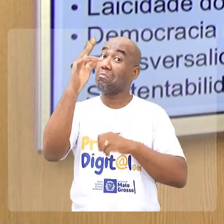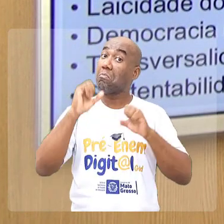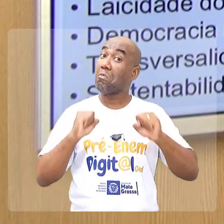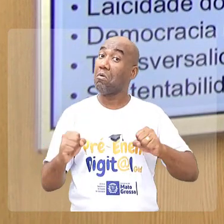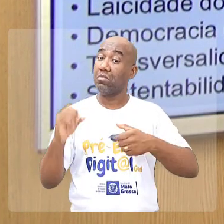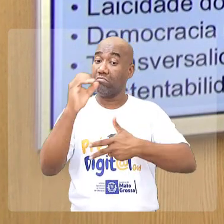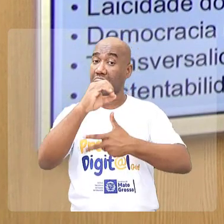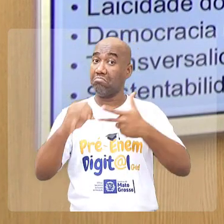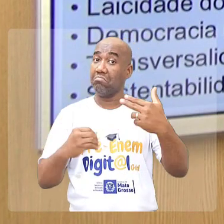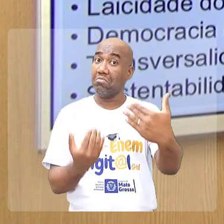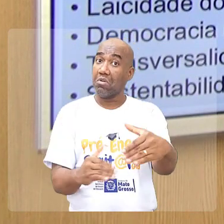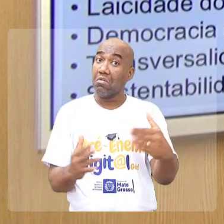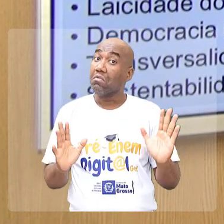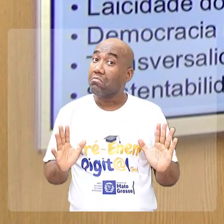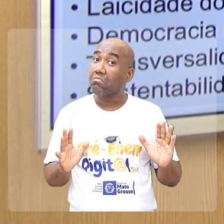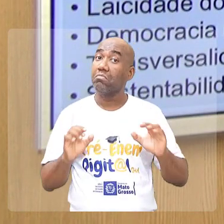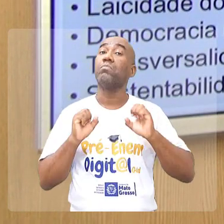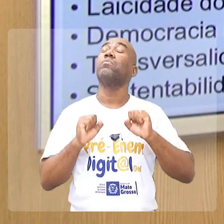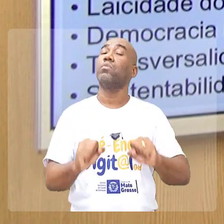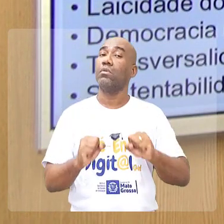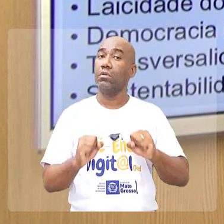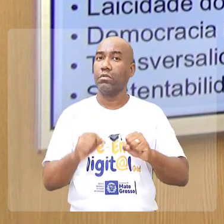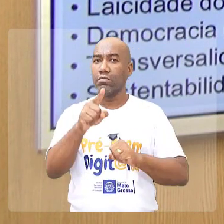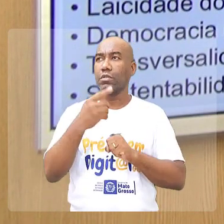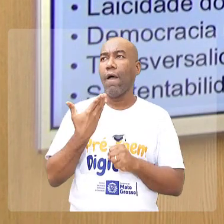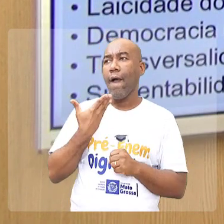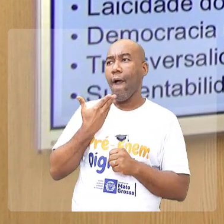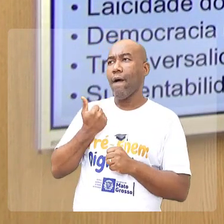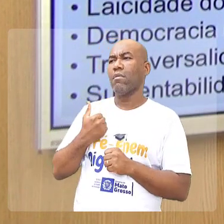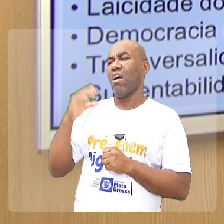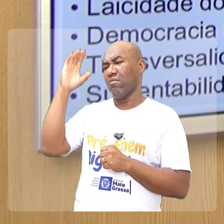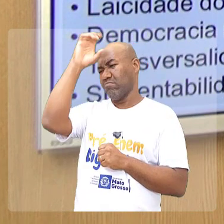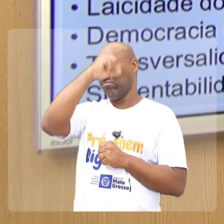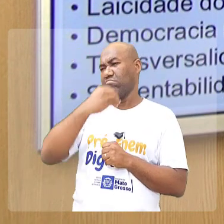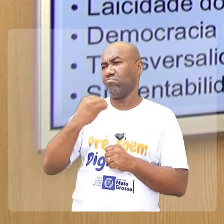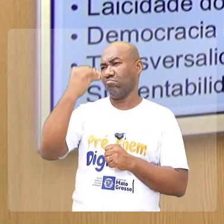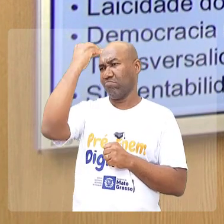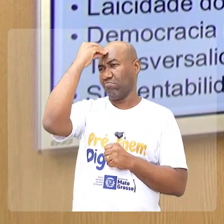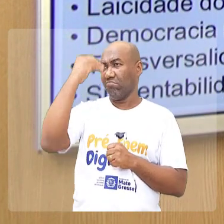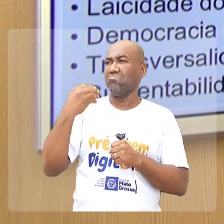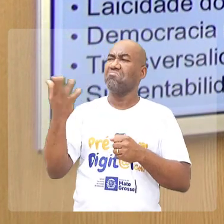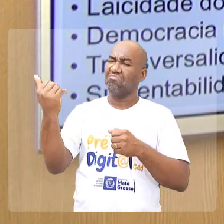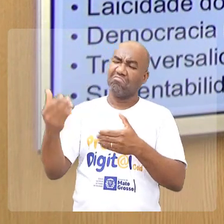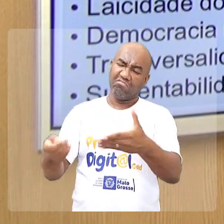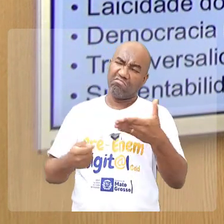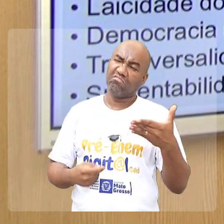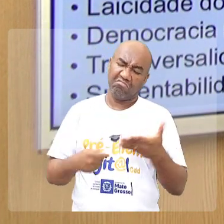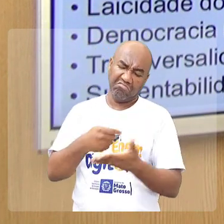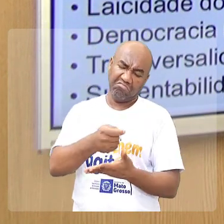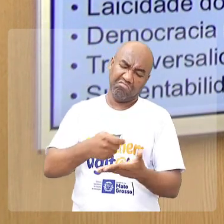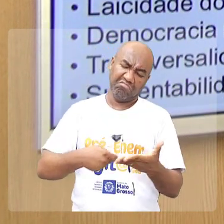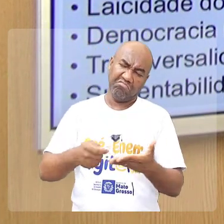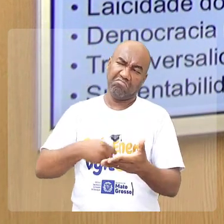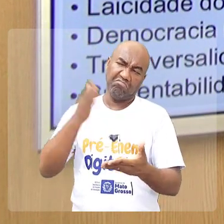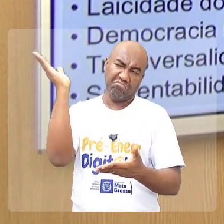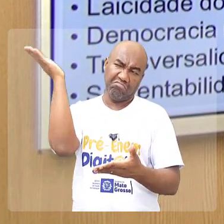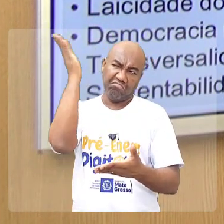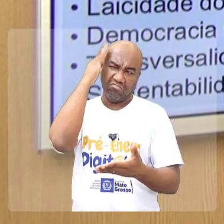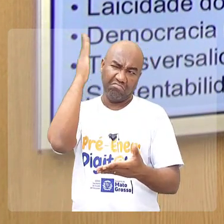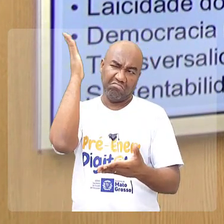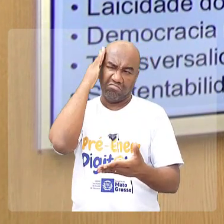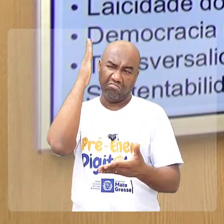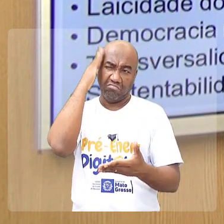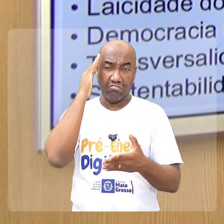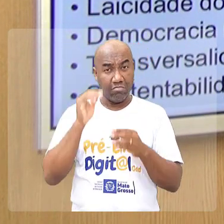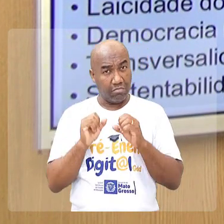regra de que você irá fazer uma conclusão respeitando os direitos humanos, certo? Se eu tenho um